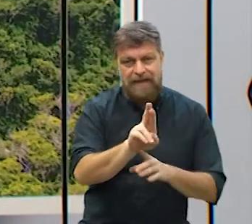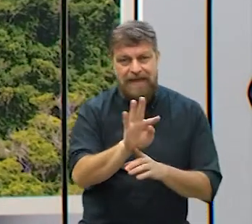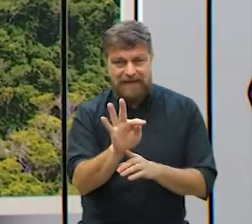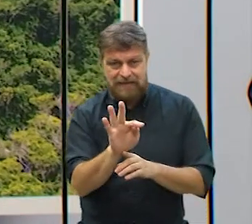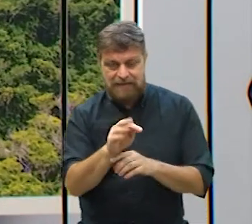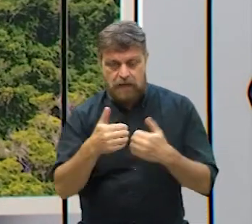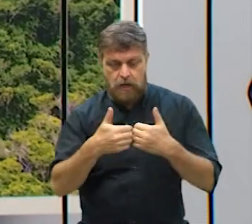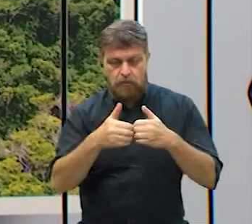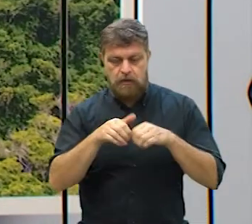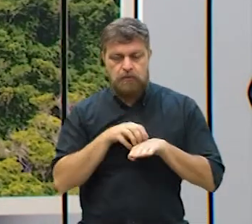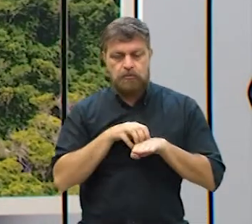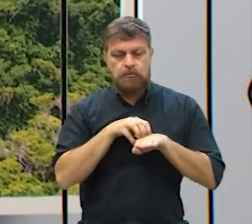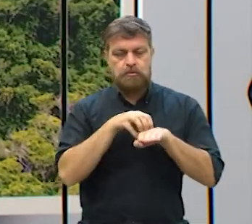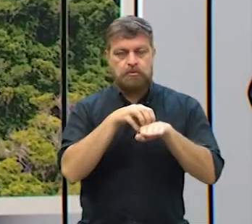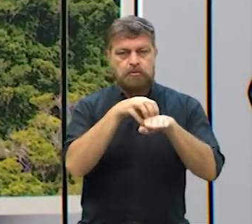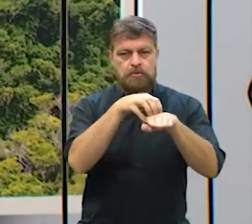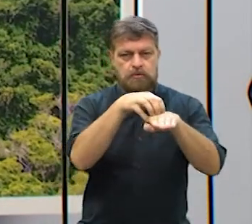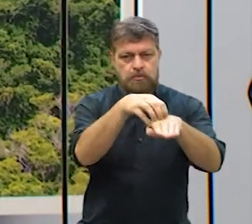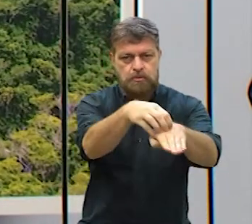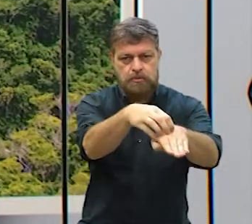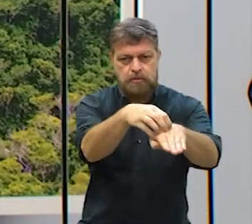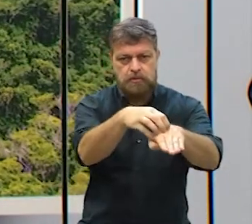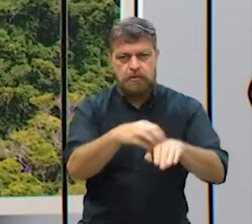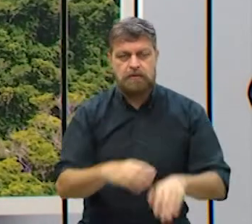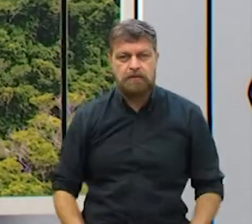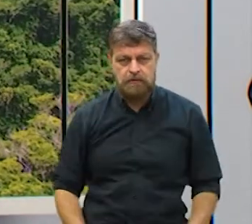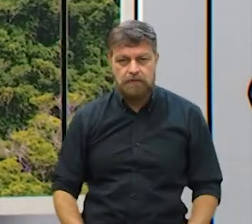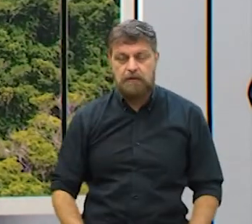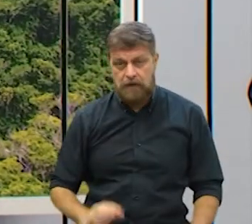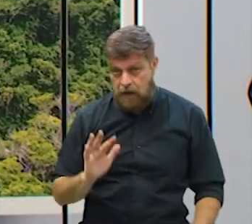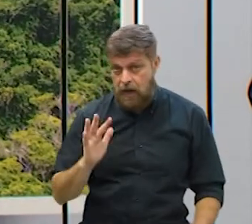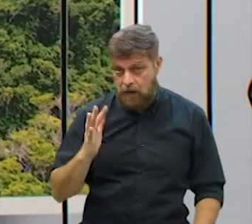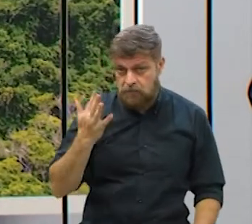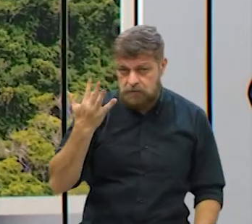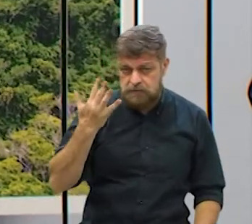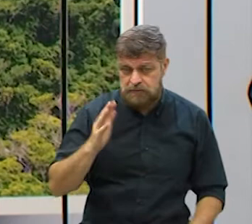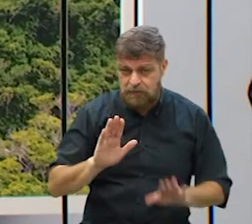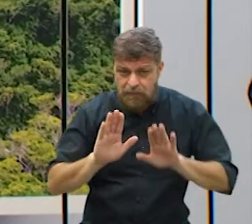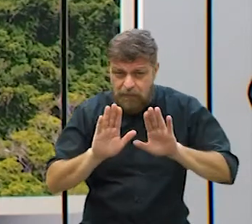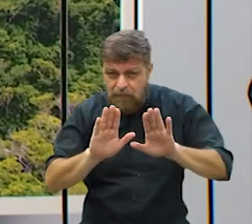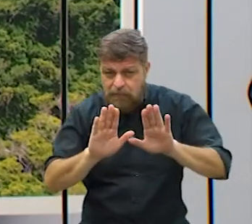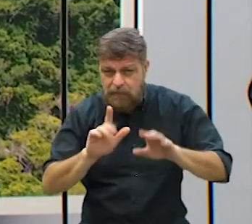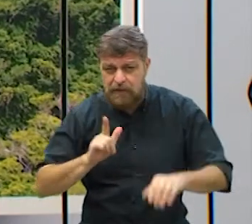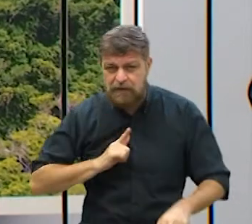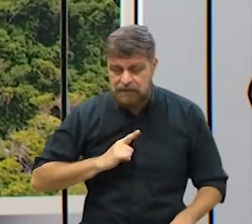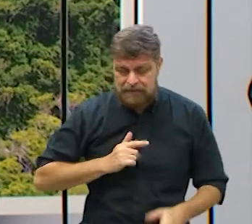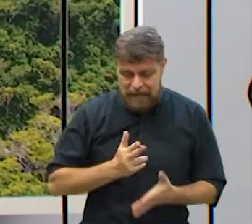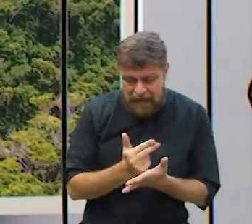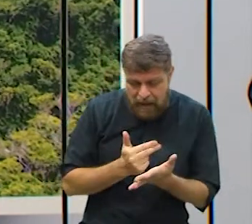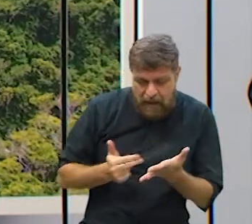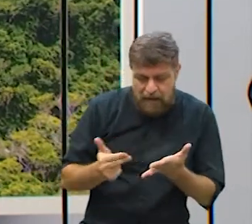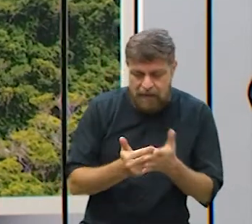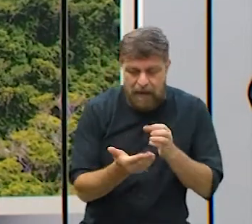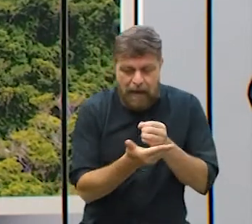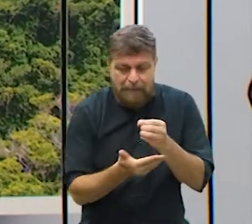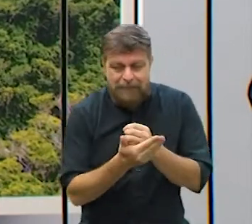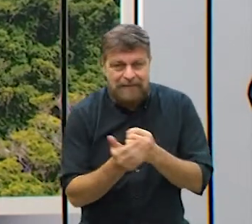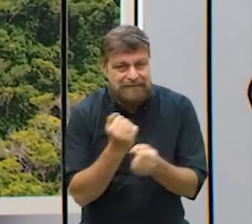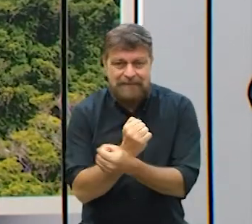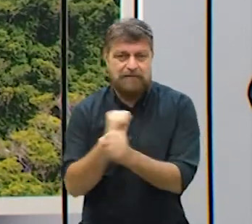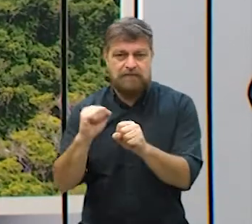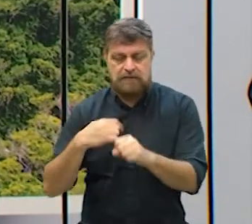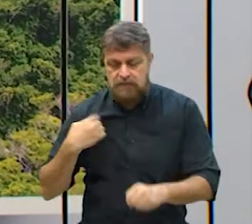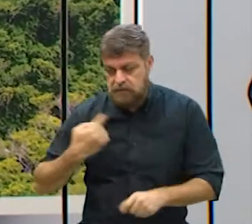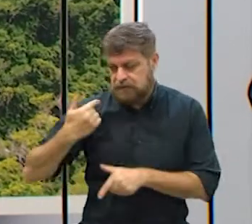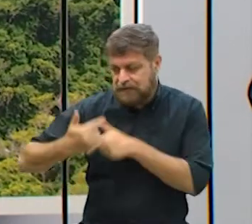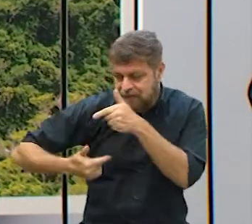fazer o BRT passar. Era possível, tanto é que saiu. Sim. Mas o traçado inicial não era possível, mas